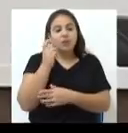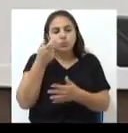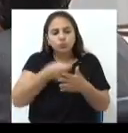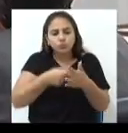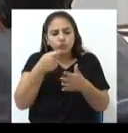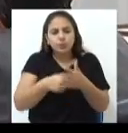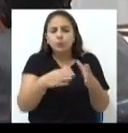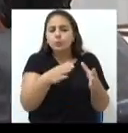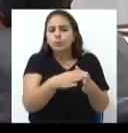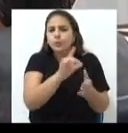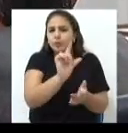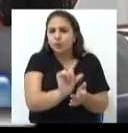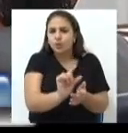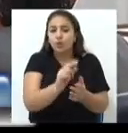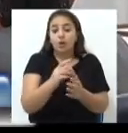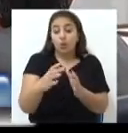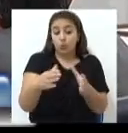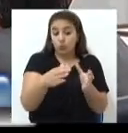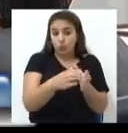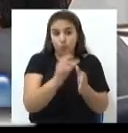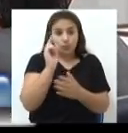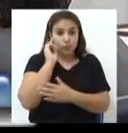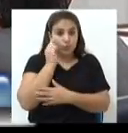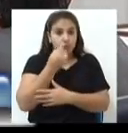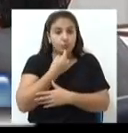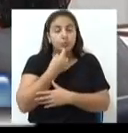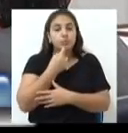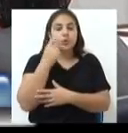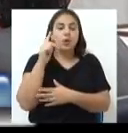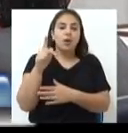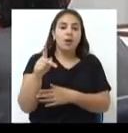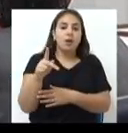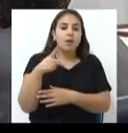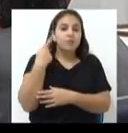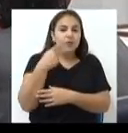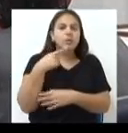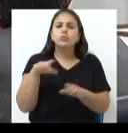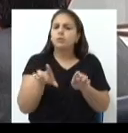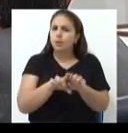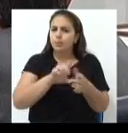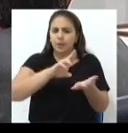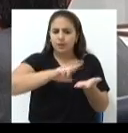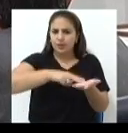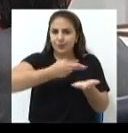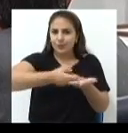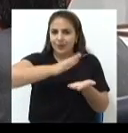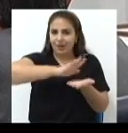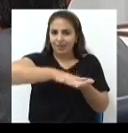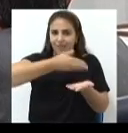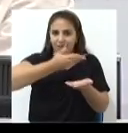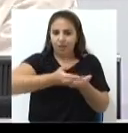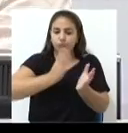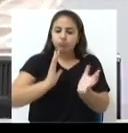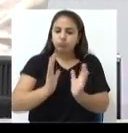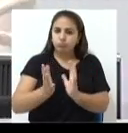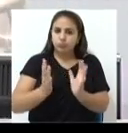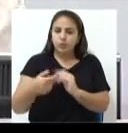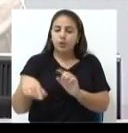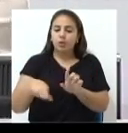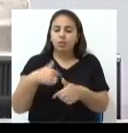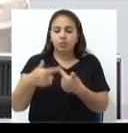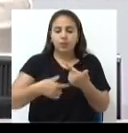minorias. No caso da população surda, a vereadora, que também é intérprete e tradutora de Libras, trabalha